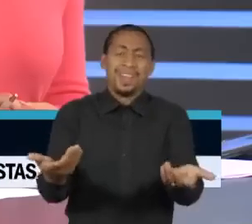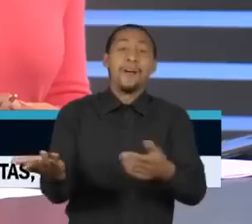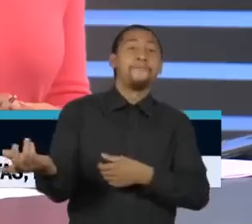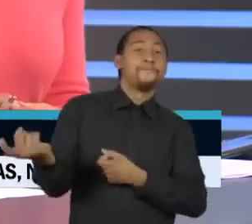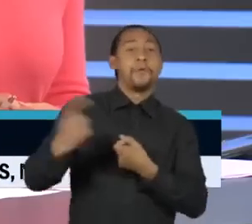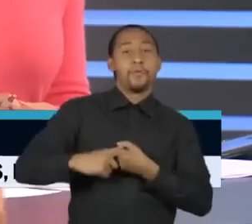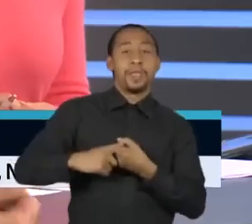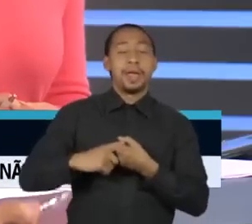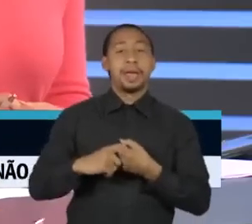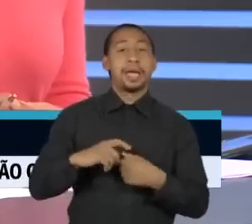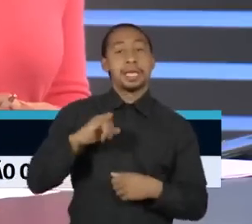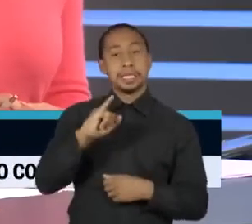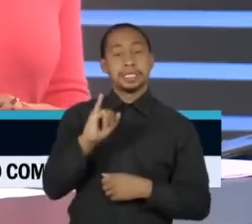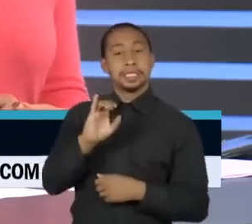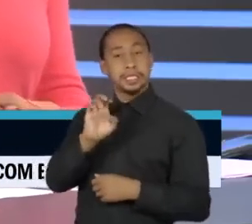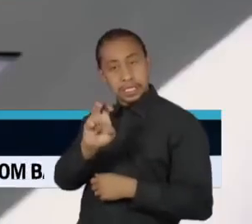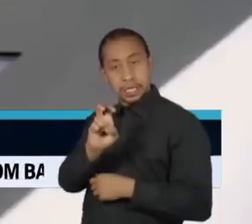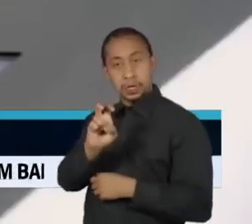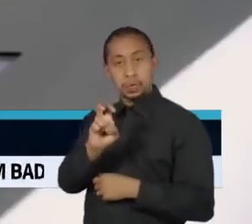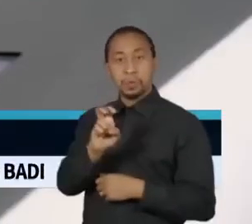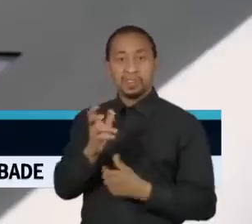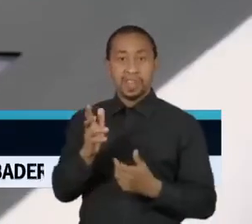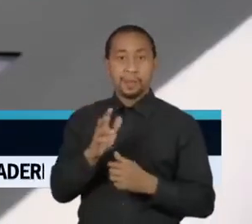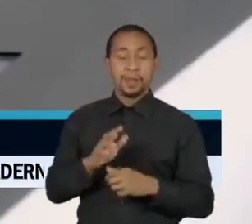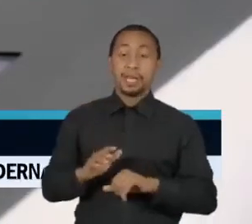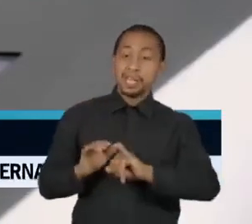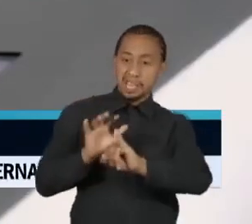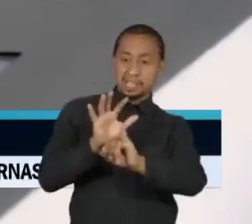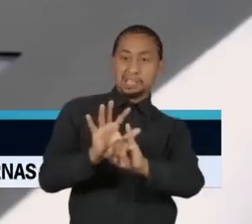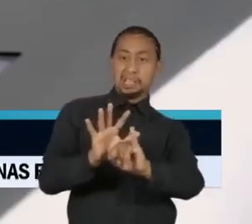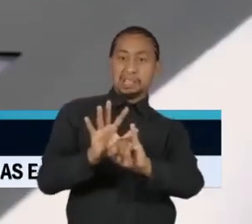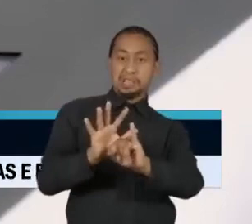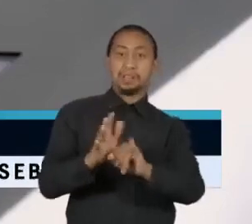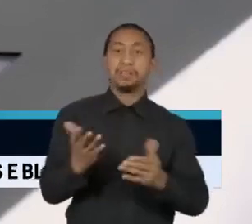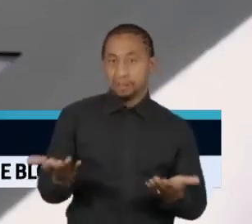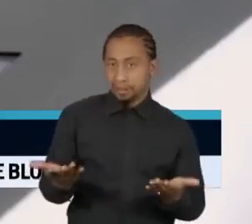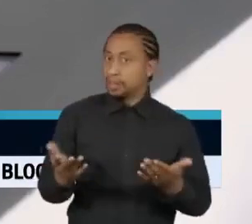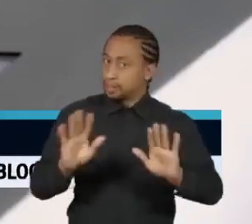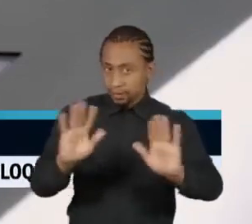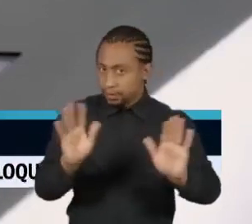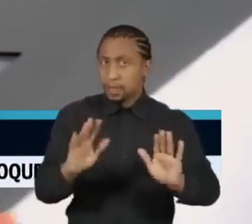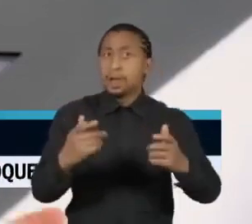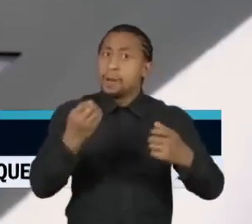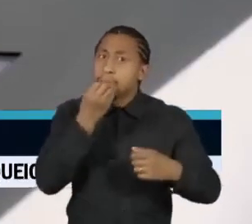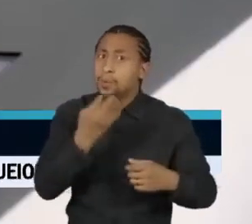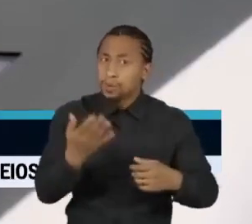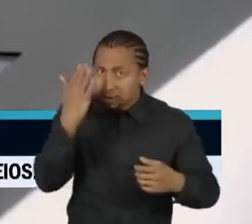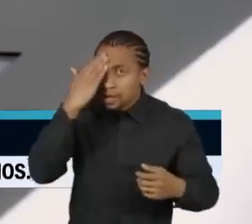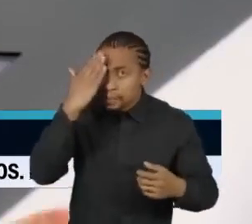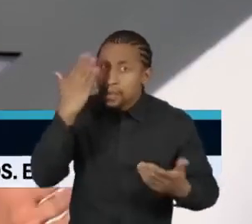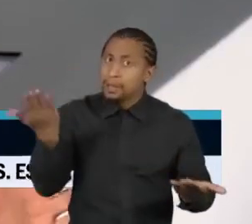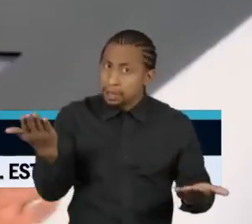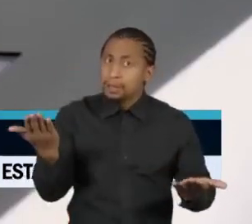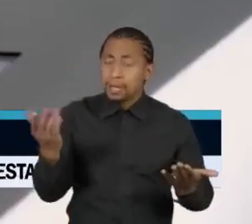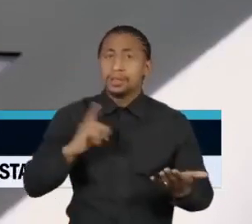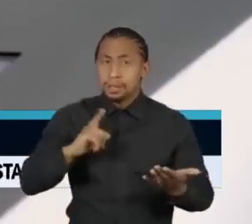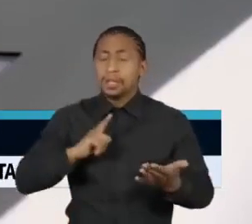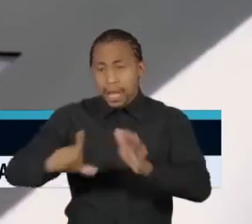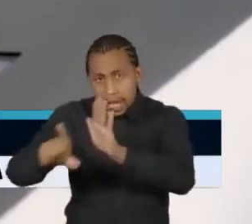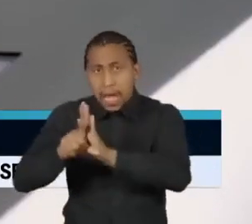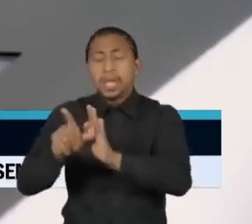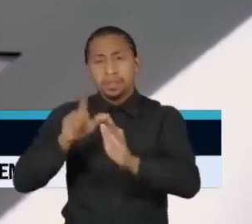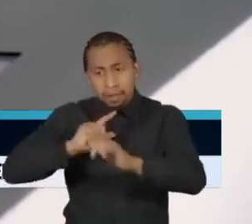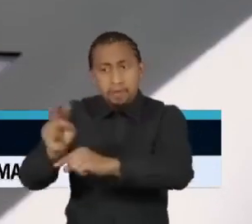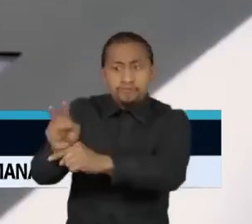ai-5 que foi pedido e todas as outras besteiras que a gente ouviu isso tem que ter um controle e essa é bom a gente saber que tem olhando para não ficar